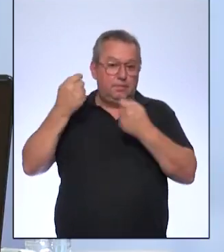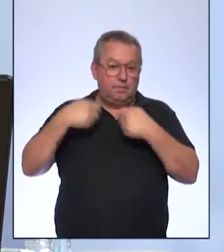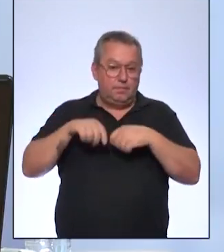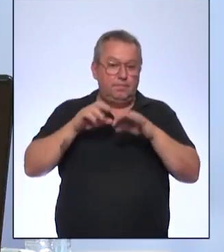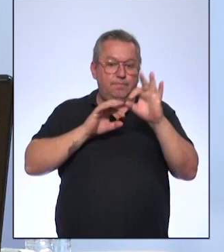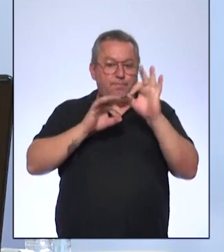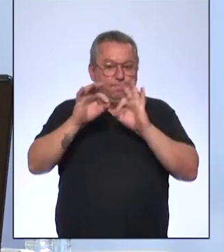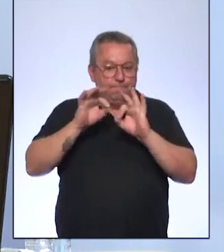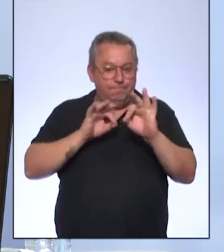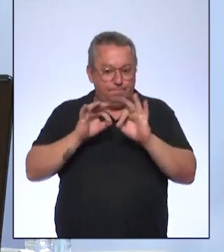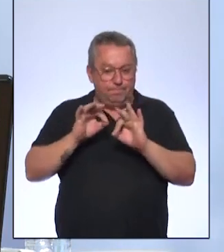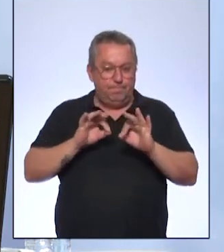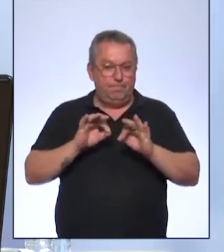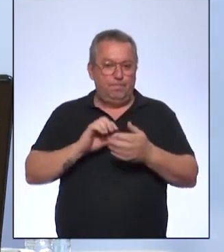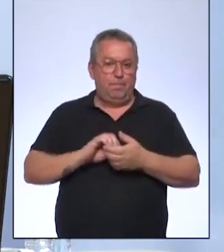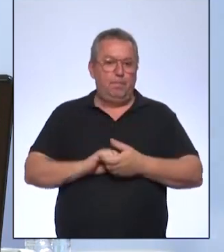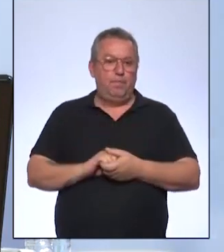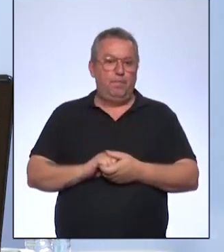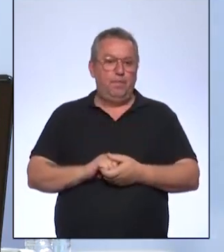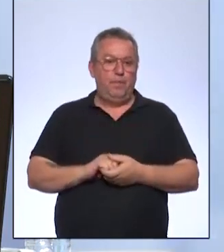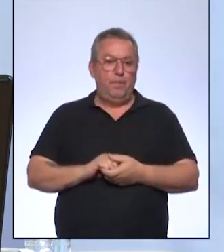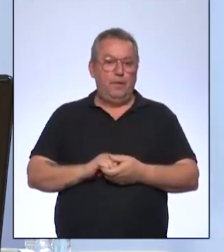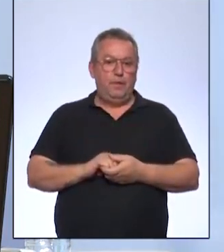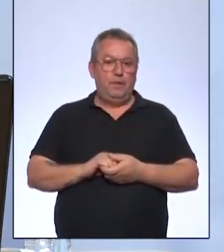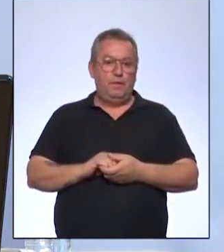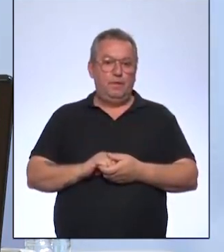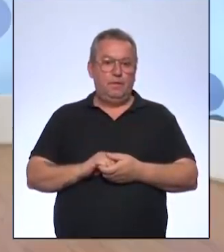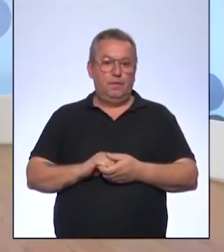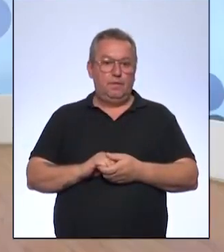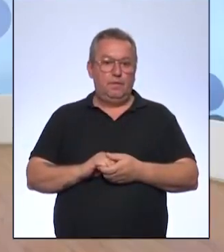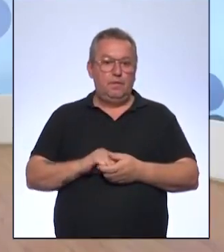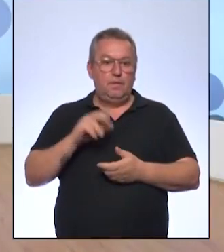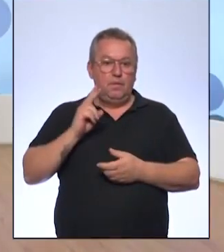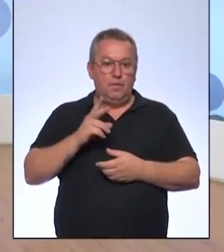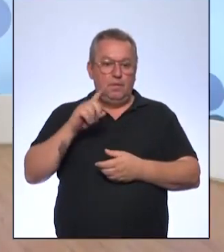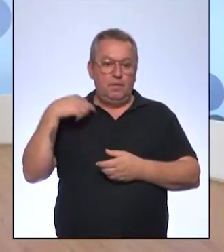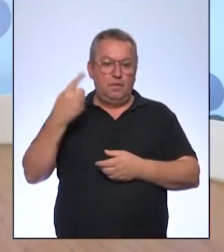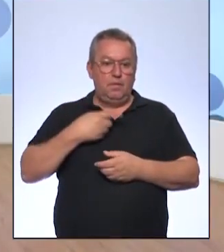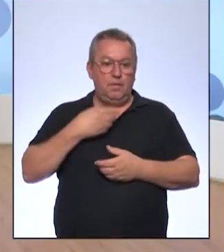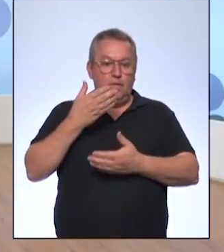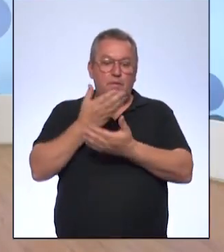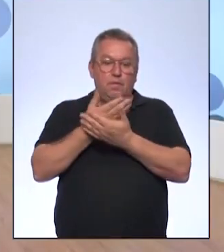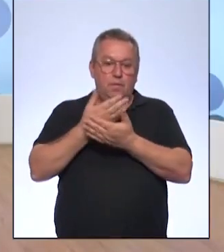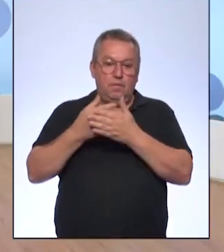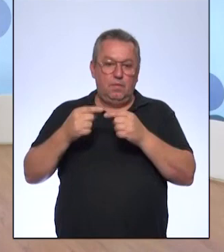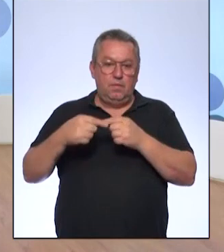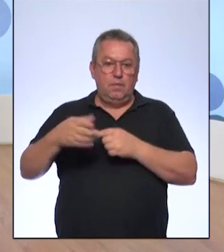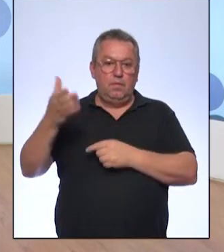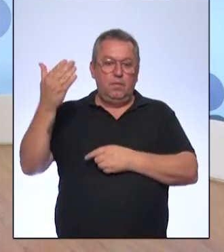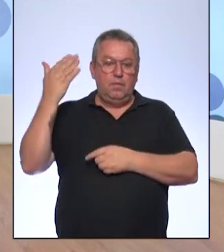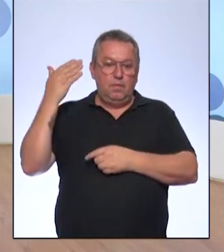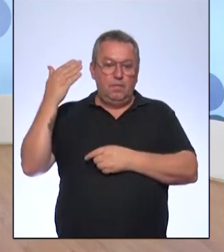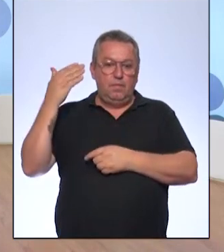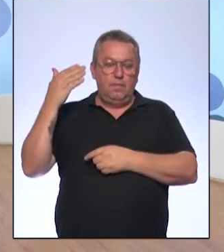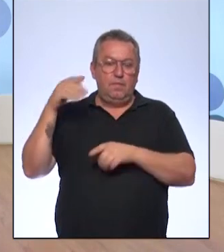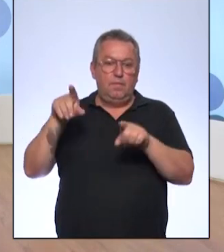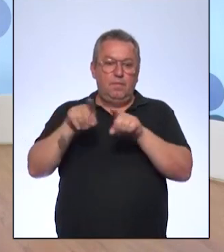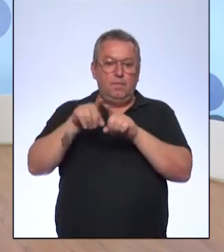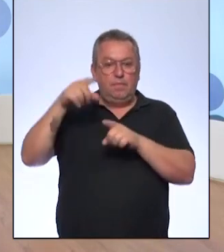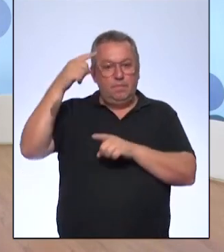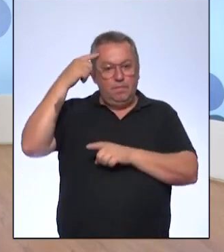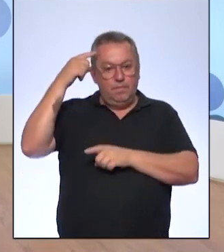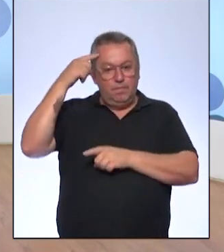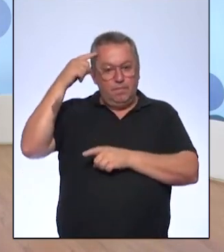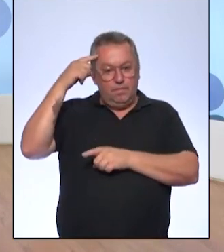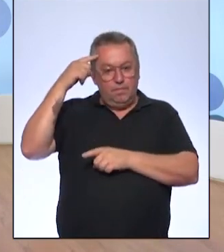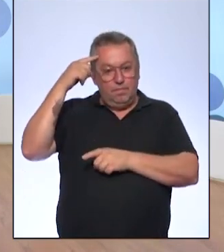precisamos fazer essa errata para vocês. Bom, continuando a nossa aula da semana passada e pensando